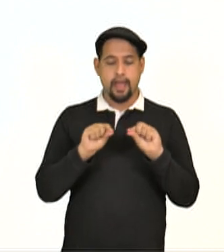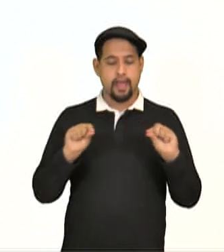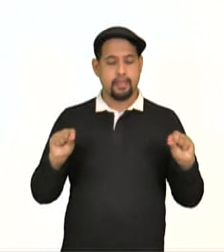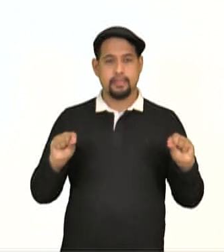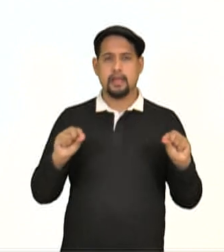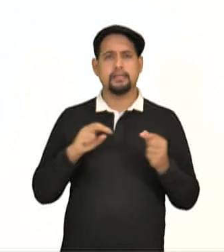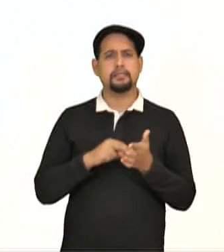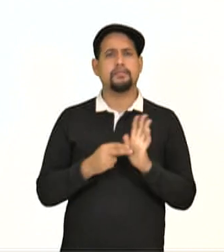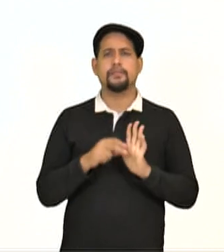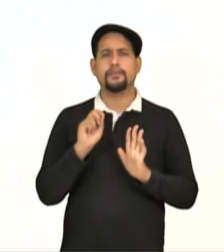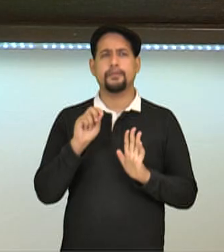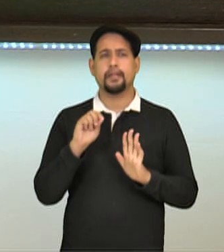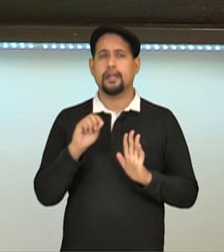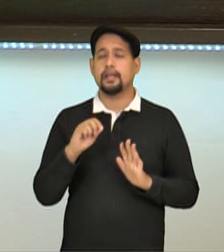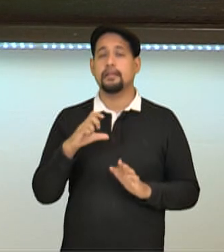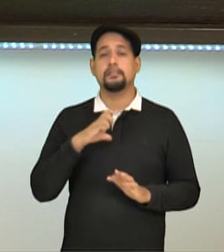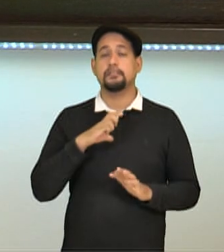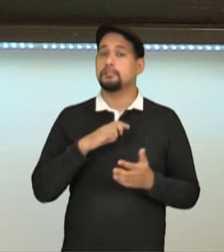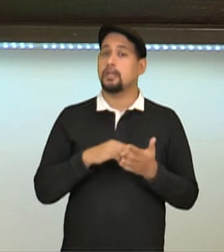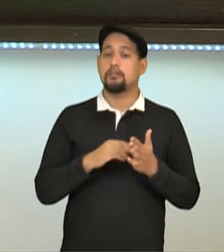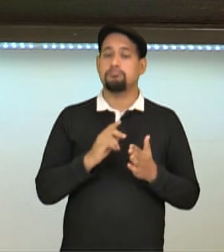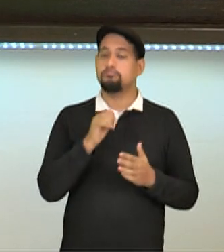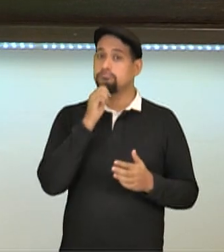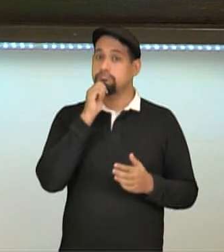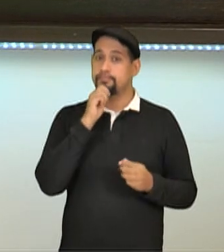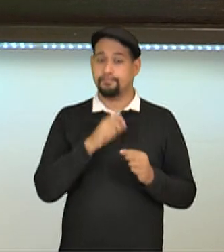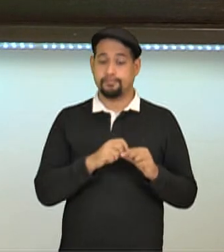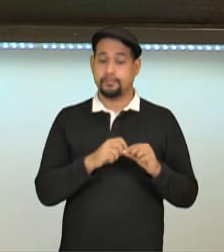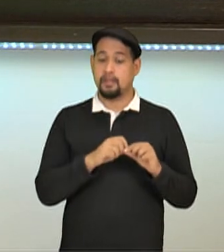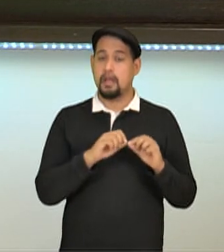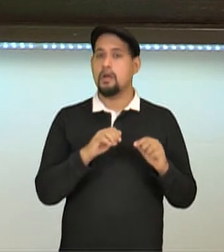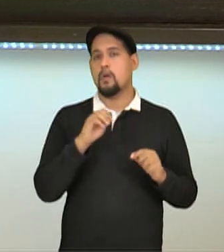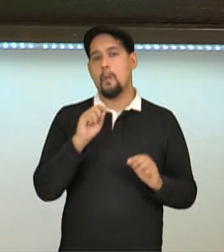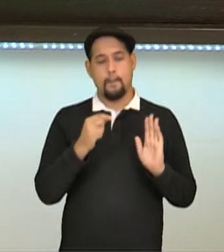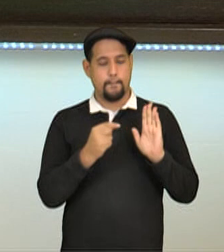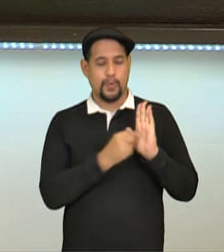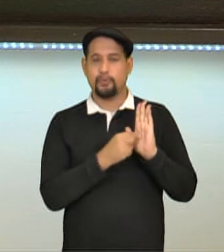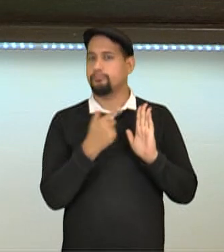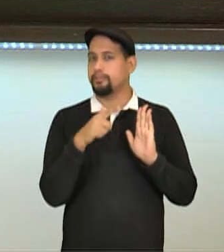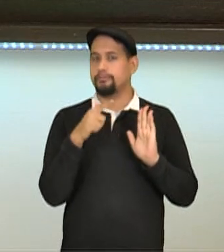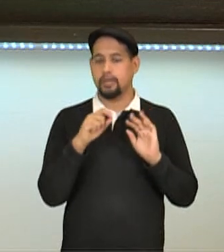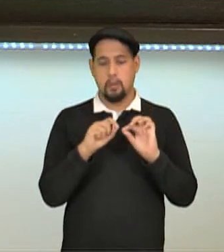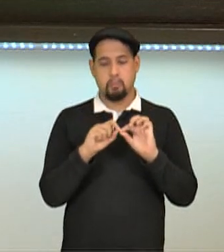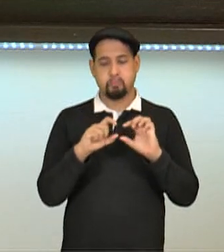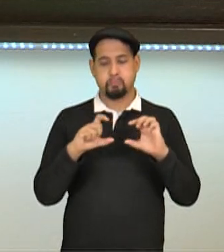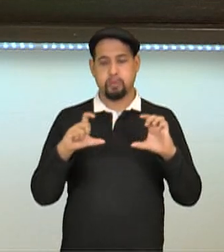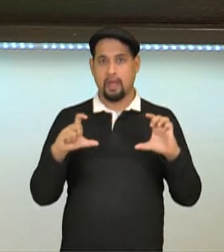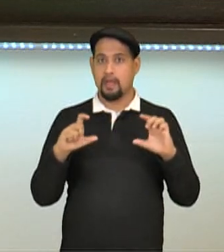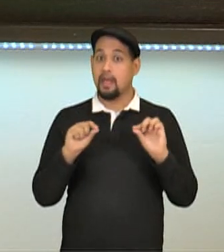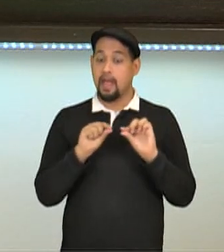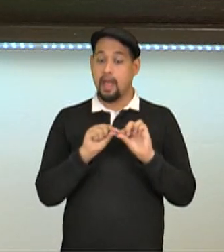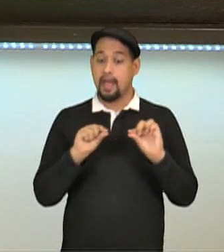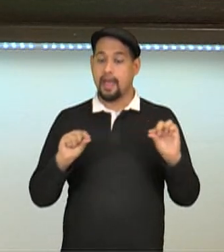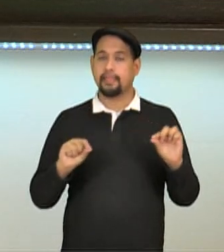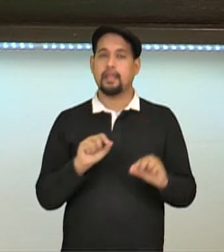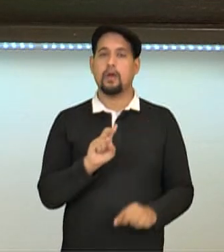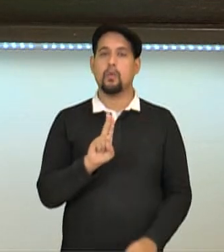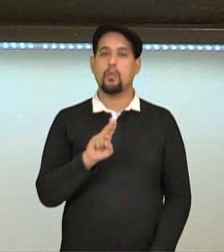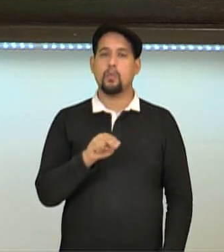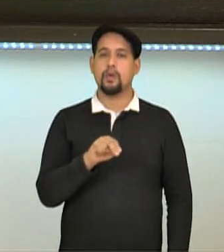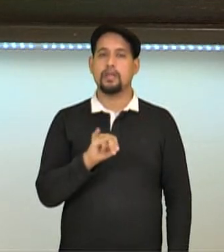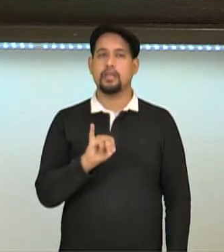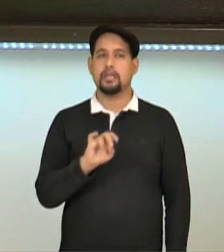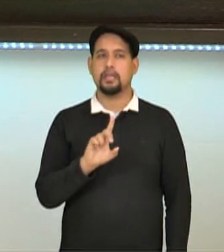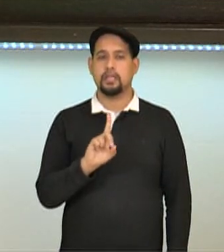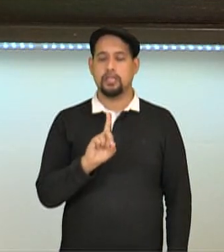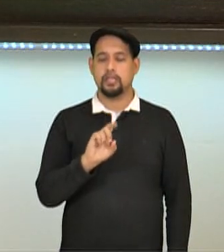é unidimensional. Se o ponto é adimensional, que não tem dimensão, e a reta é unidimensional, significa